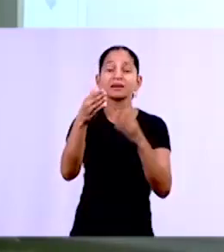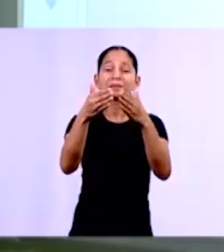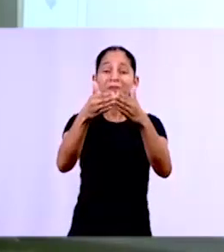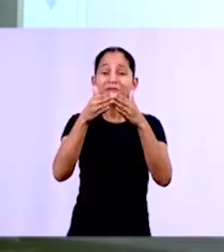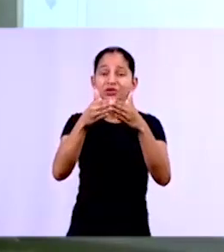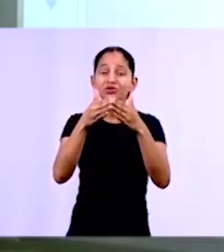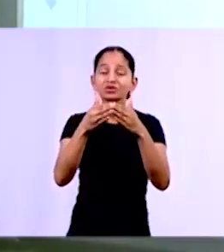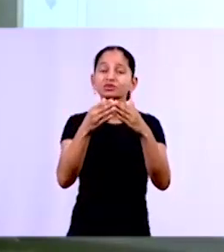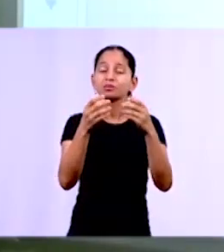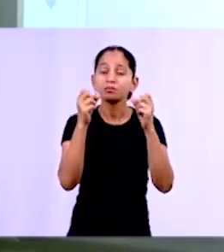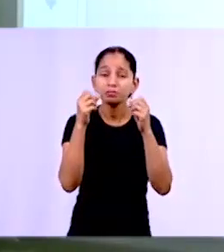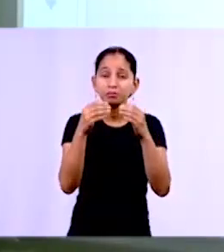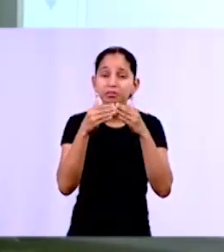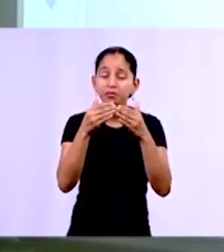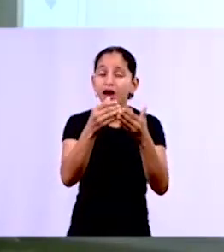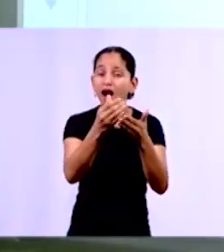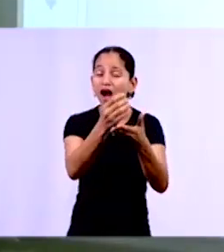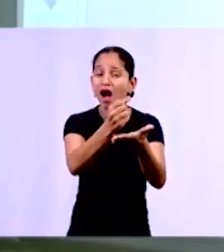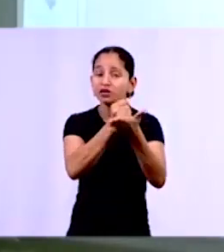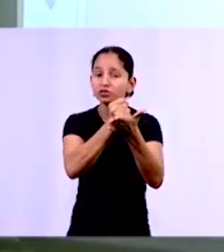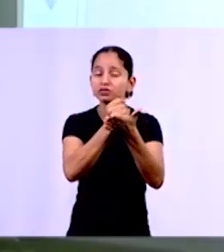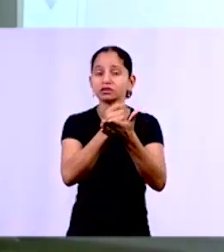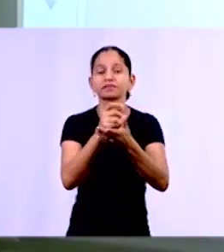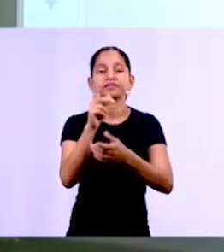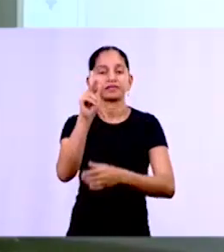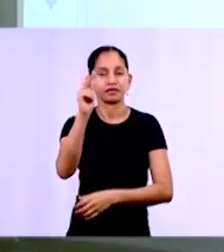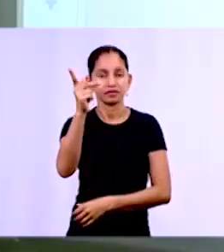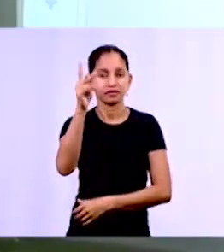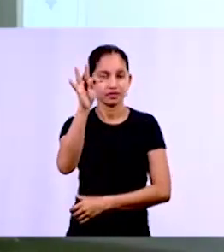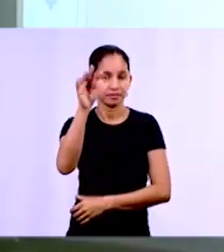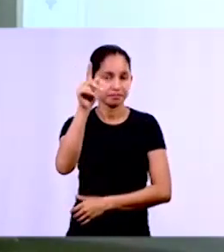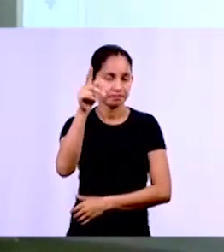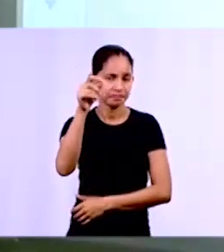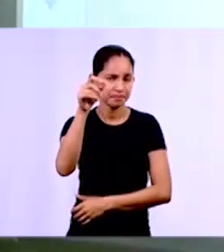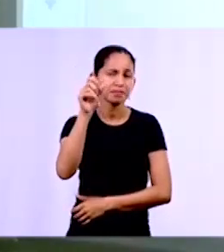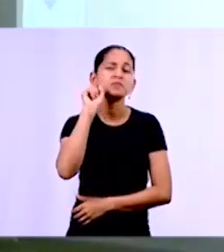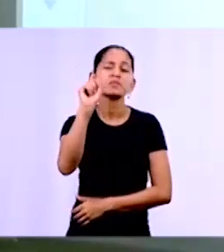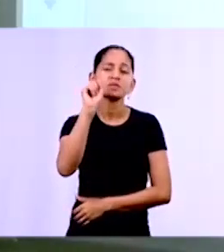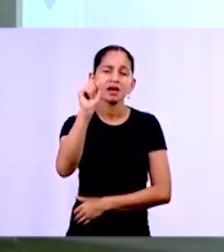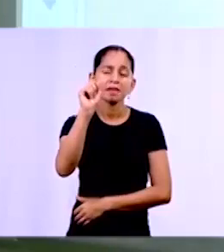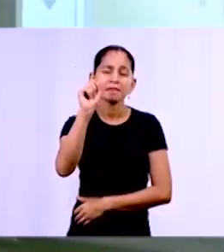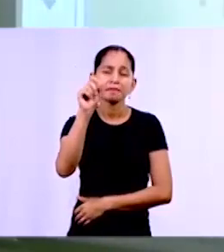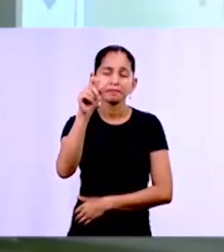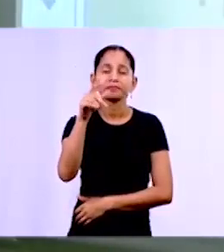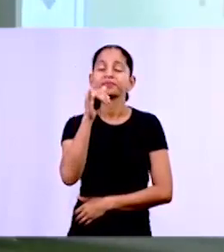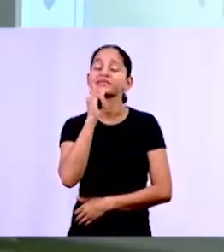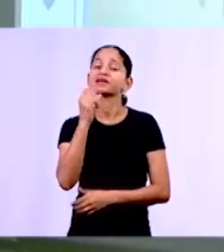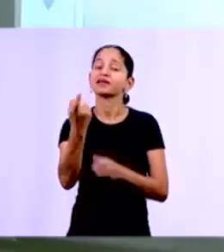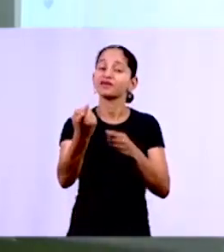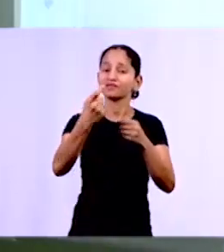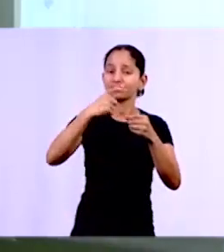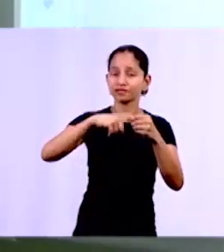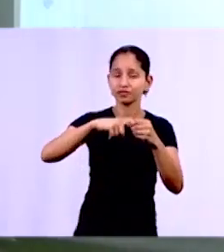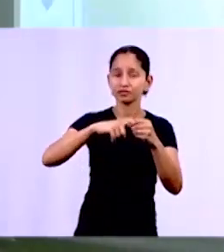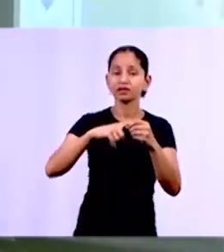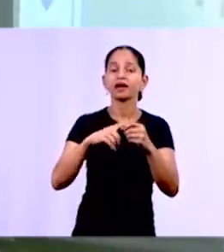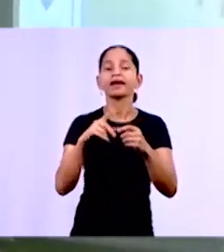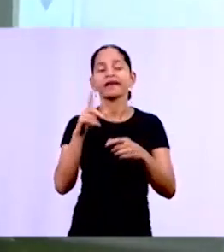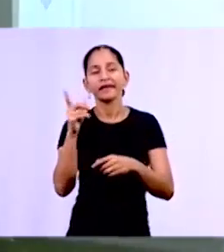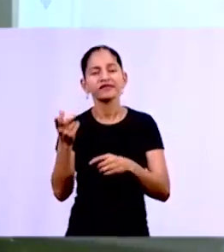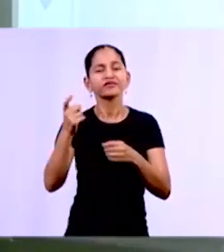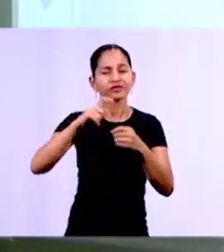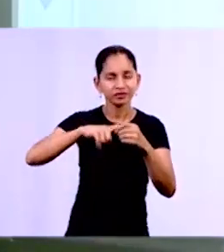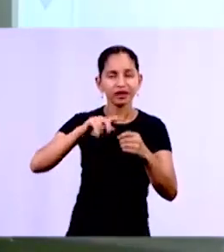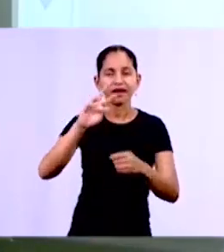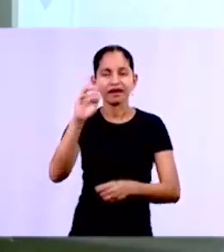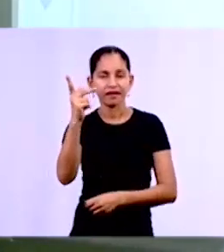informação para aquele computador, né? E quando você fala HTTP, para essa informação voltar numa linguagem chamada HTML, num